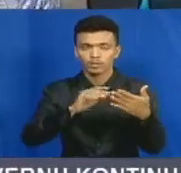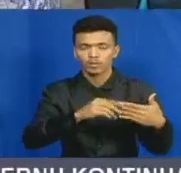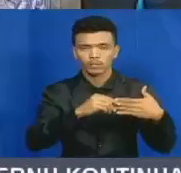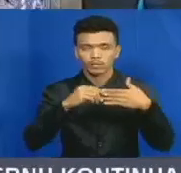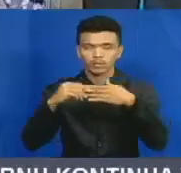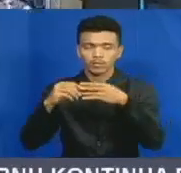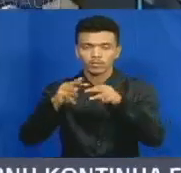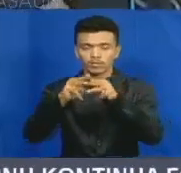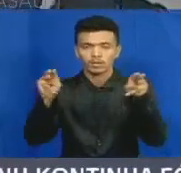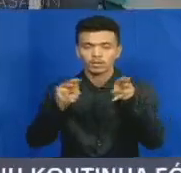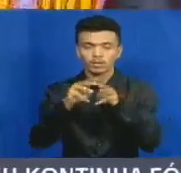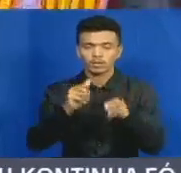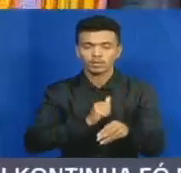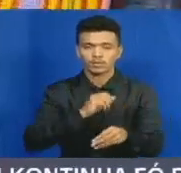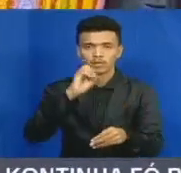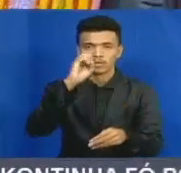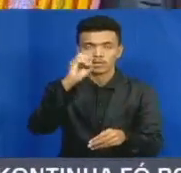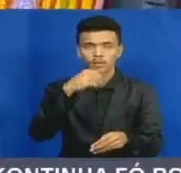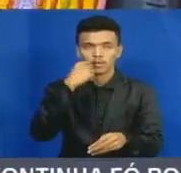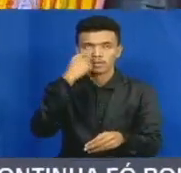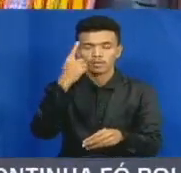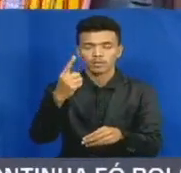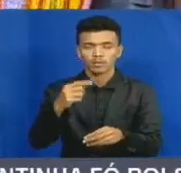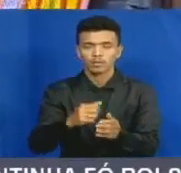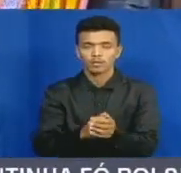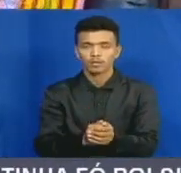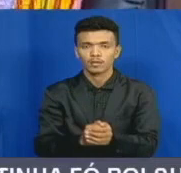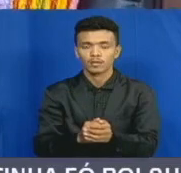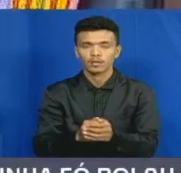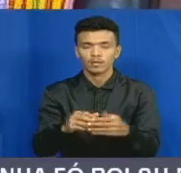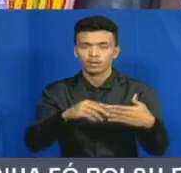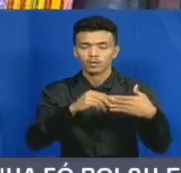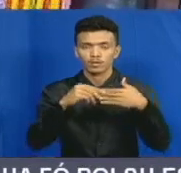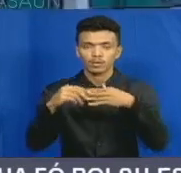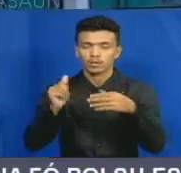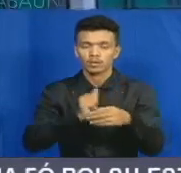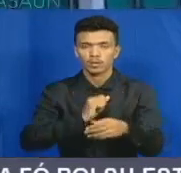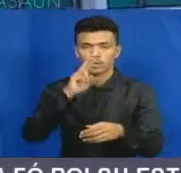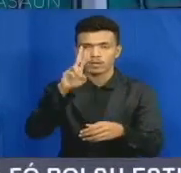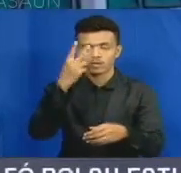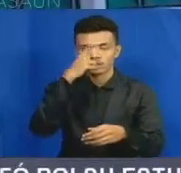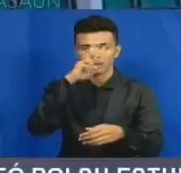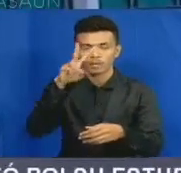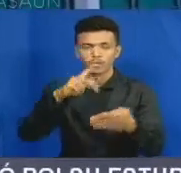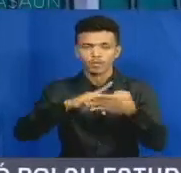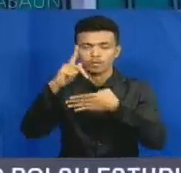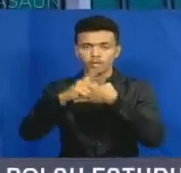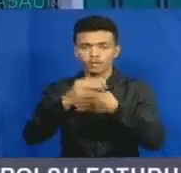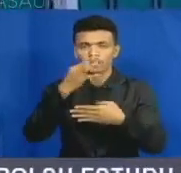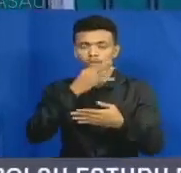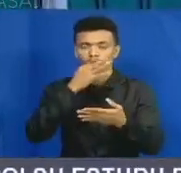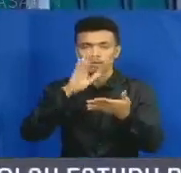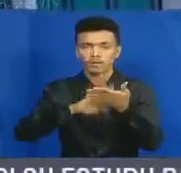município Ainaru, Leo Vigilua Amaral Pereira Hateten. E a tina na autoridade do município Ainaru se controla o programa merenda escolar